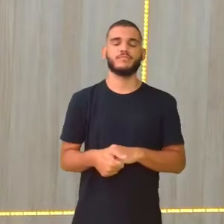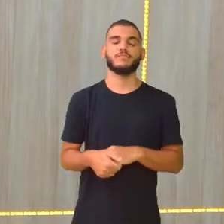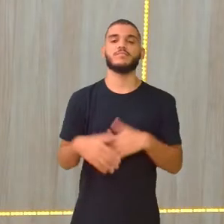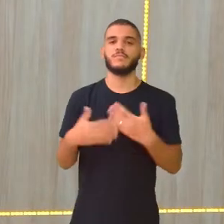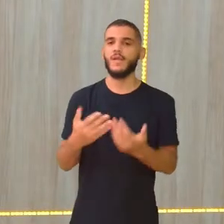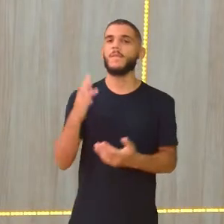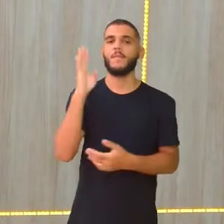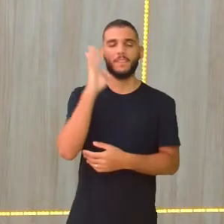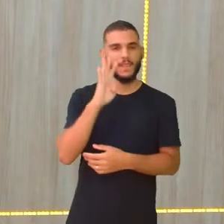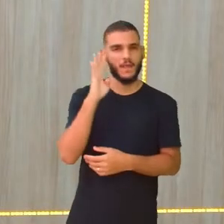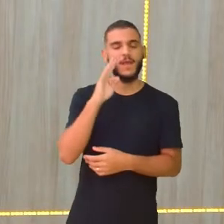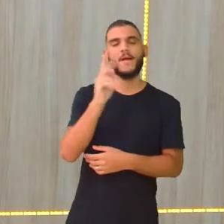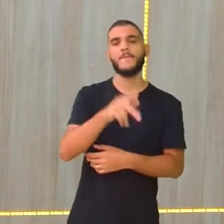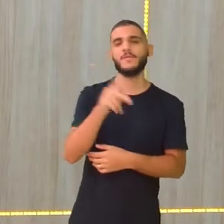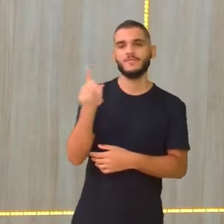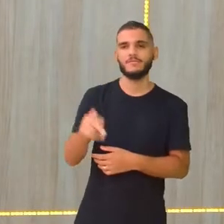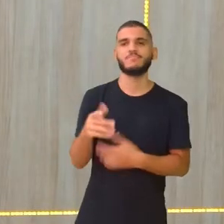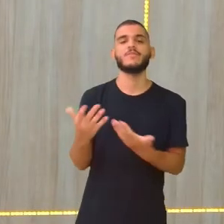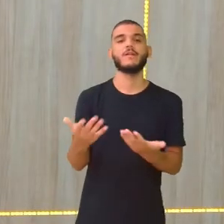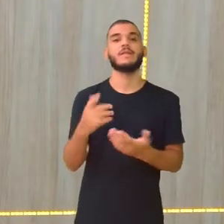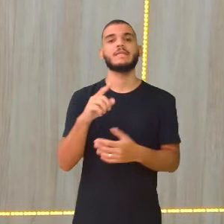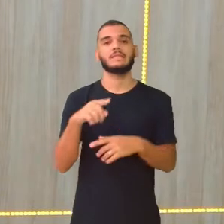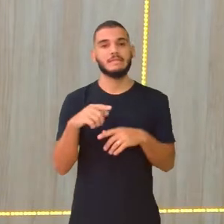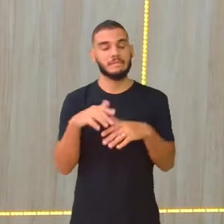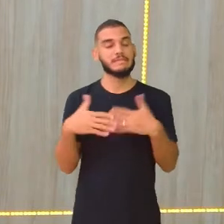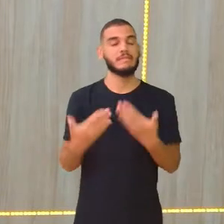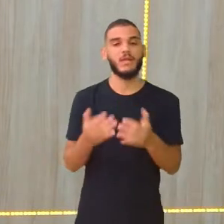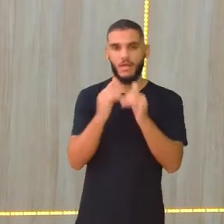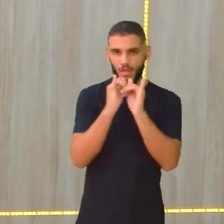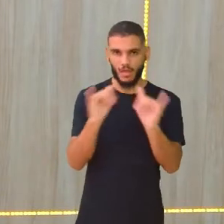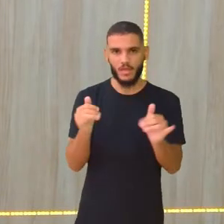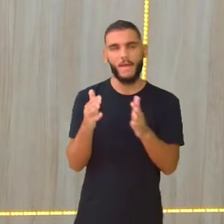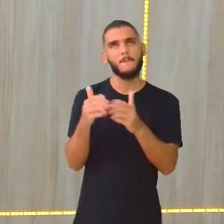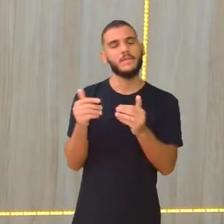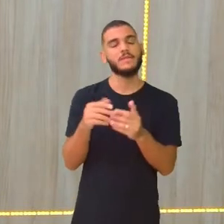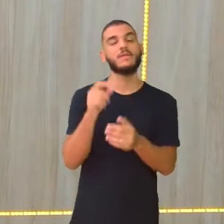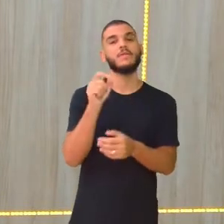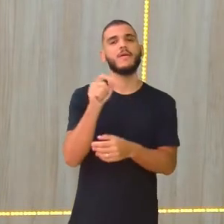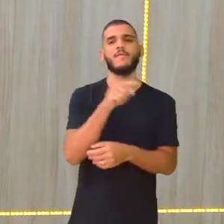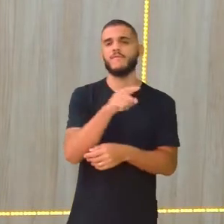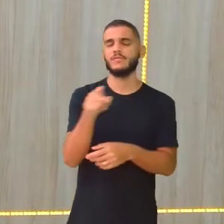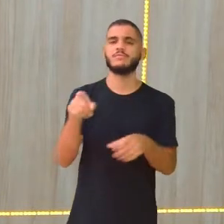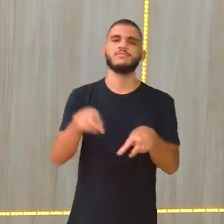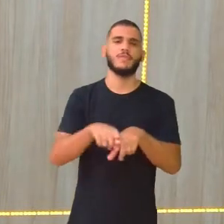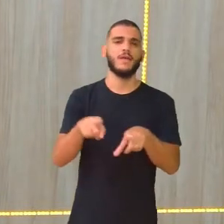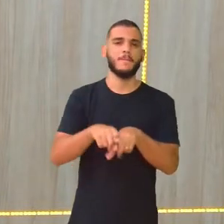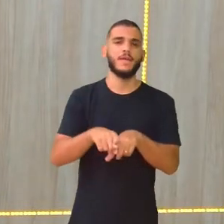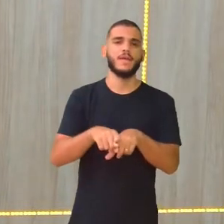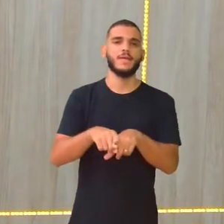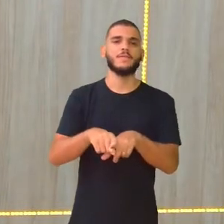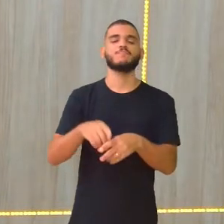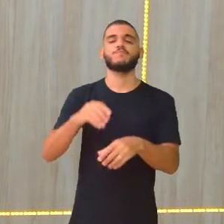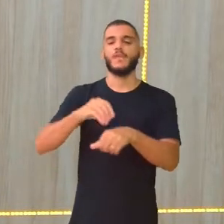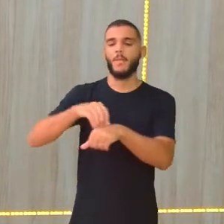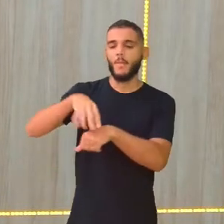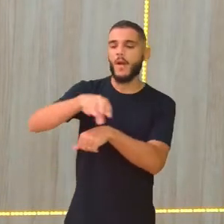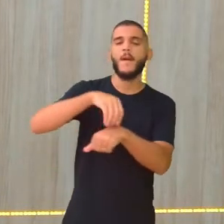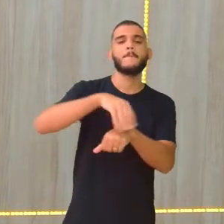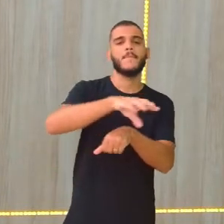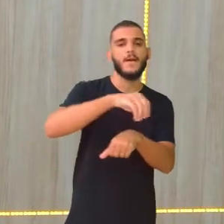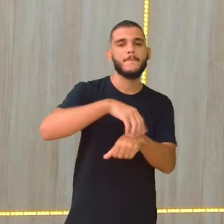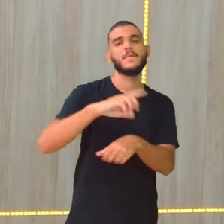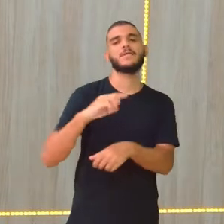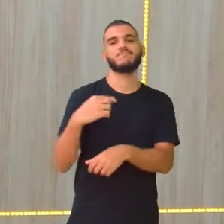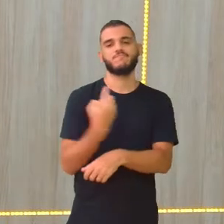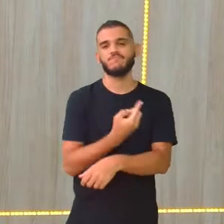Legal, professora Cláudia, né? Veja aí, gente, o recadinho, né? E o nosso pedido é que você também multiplique aí esse nosso apelo,